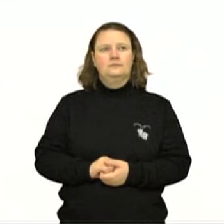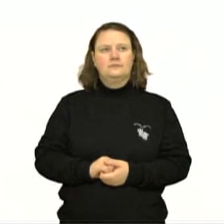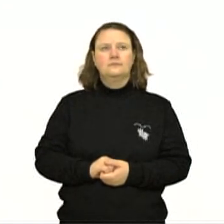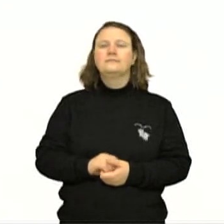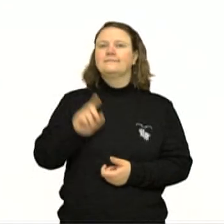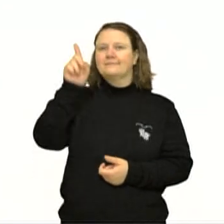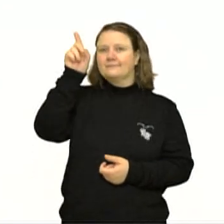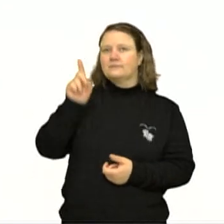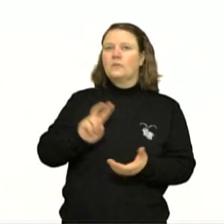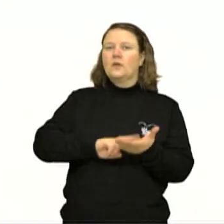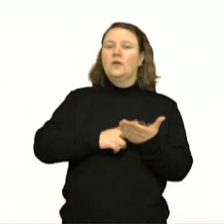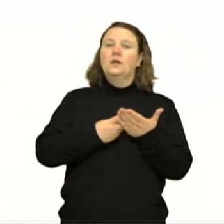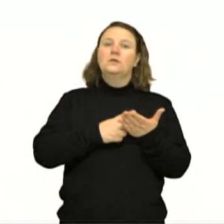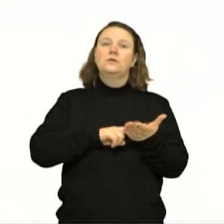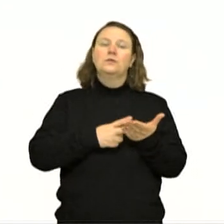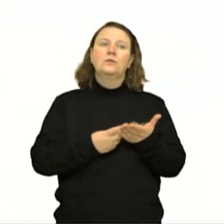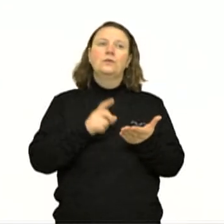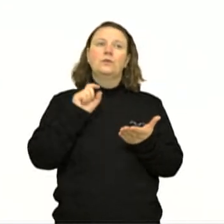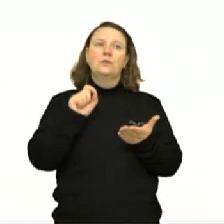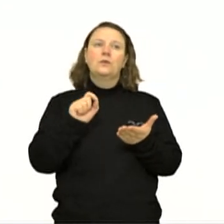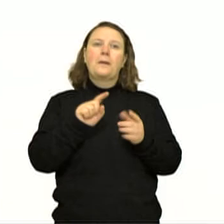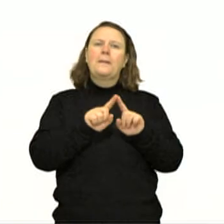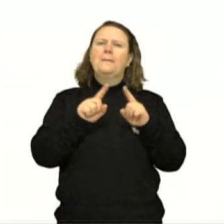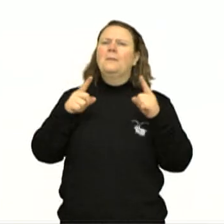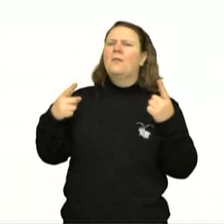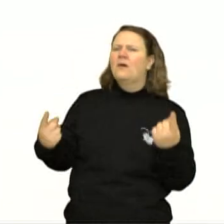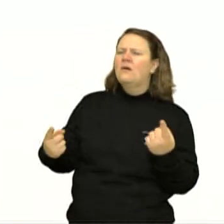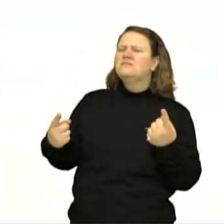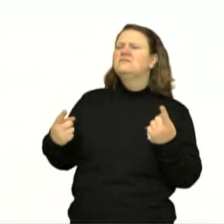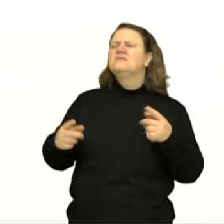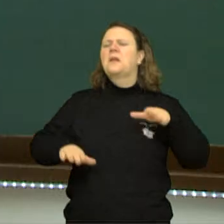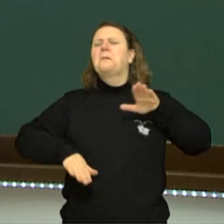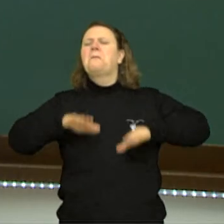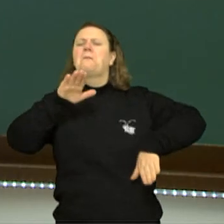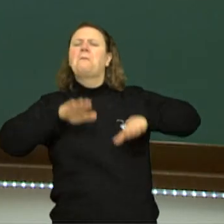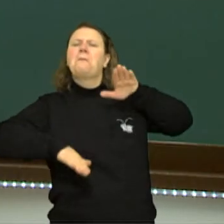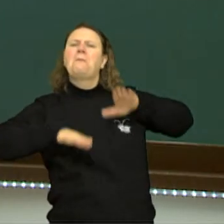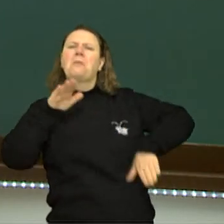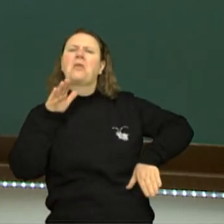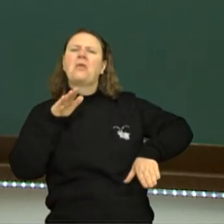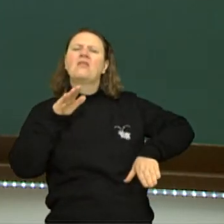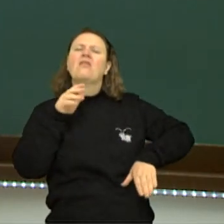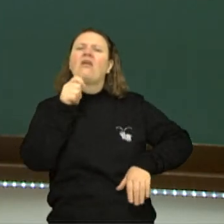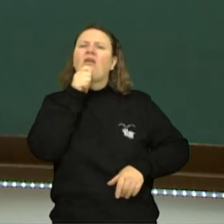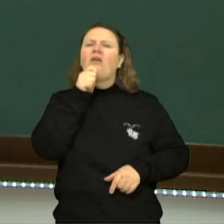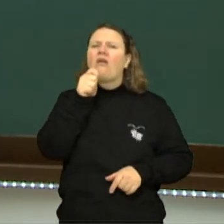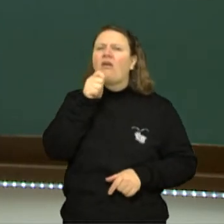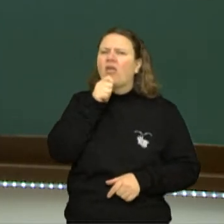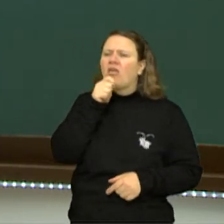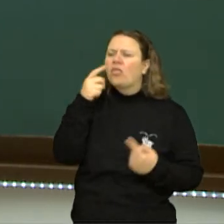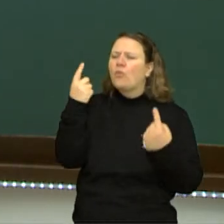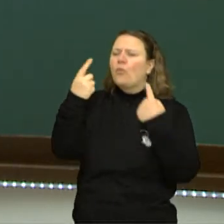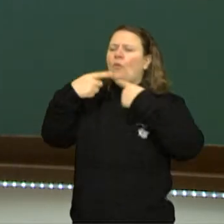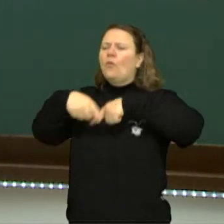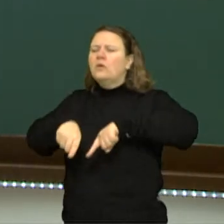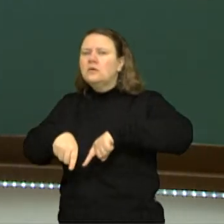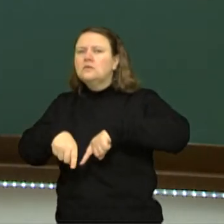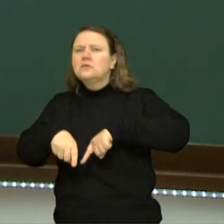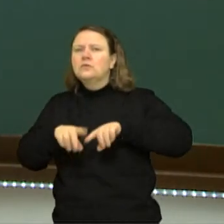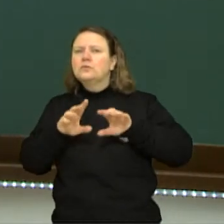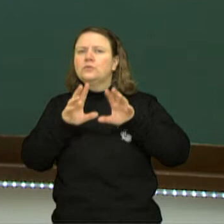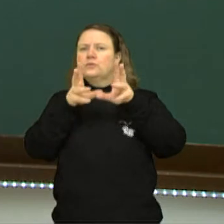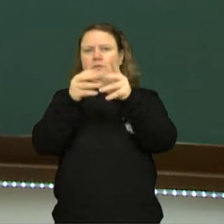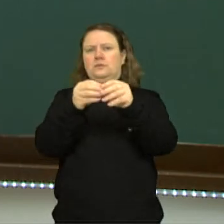né? Tradução então seria mas, entretanto, ainda, por outro lado, ao contrário e enquanto. Todos